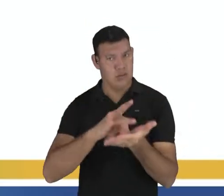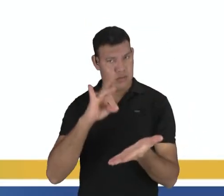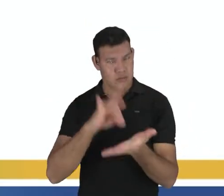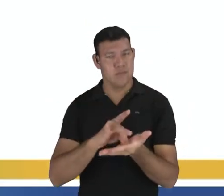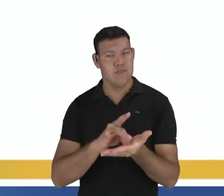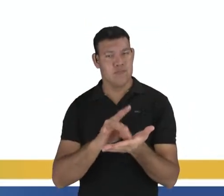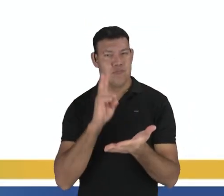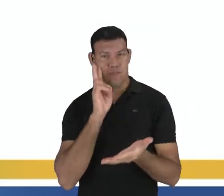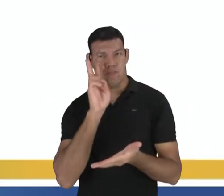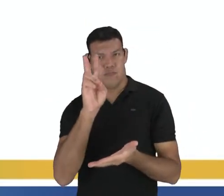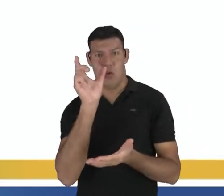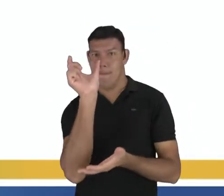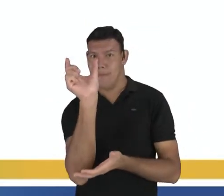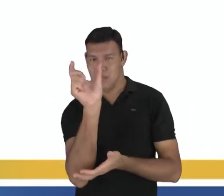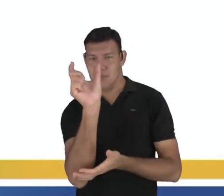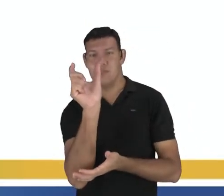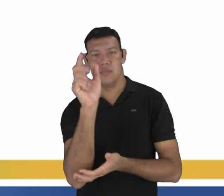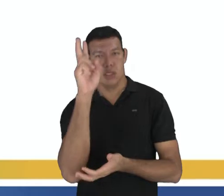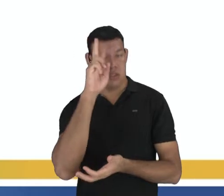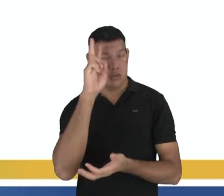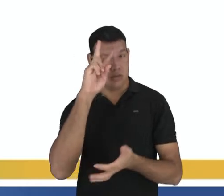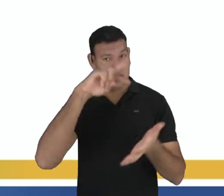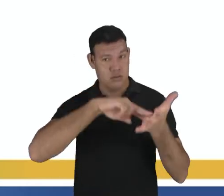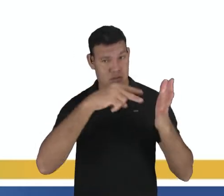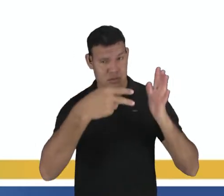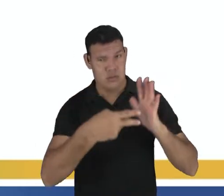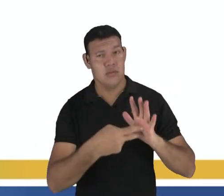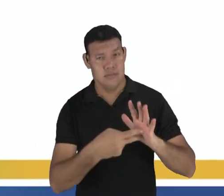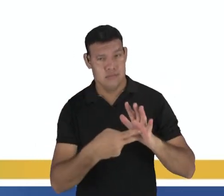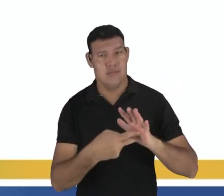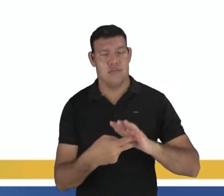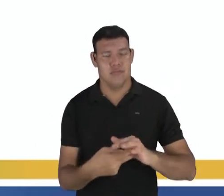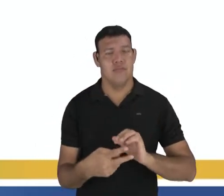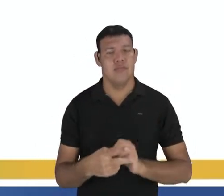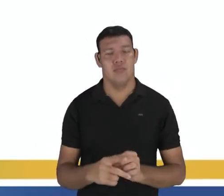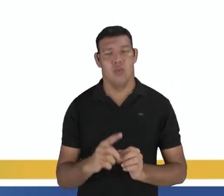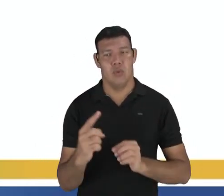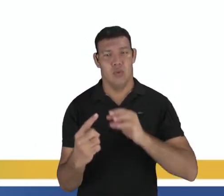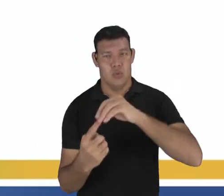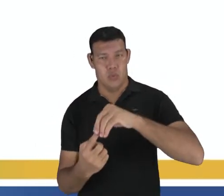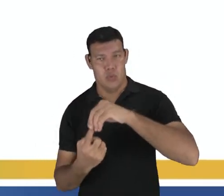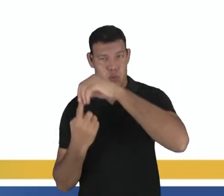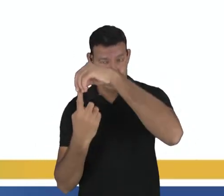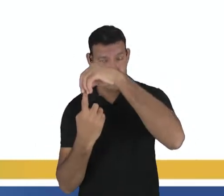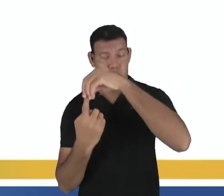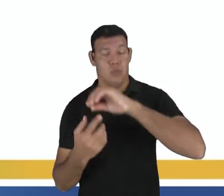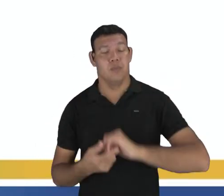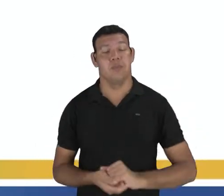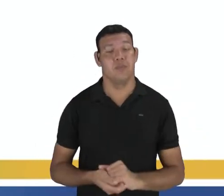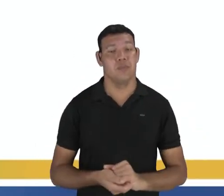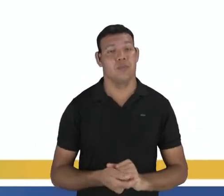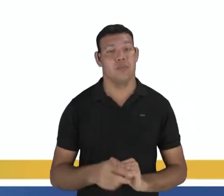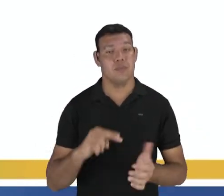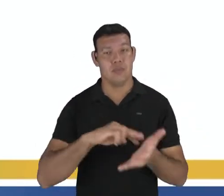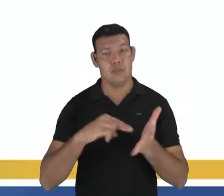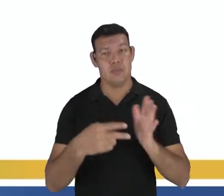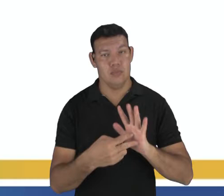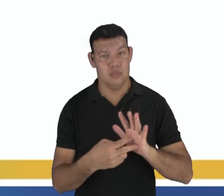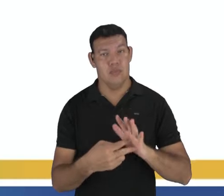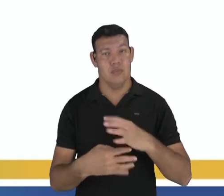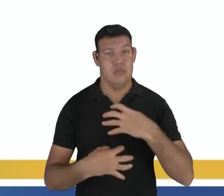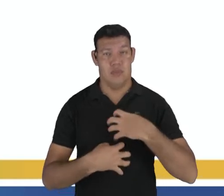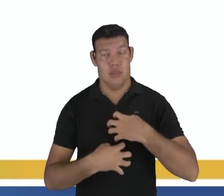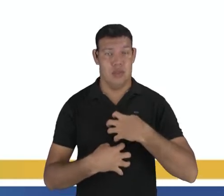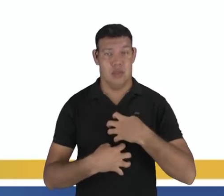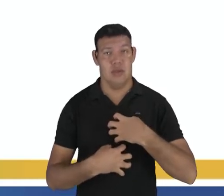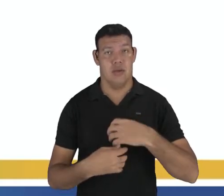você vê a palavra e logo você lembra do significado, e tem apenas um significado. O